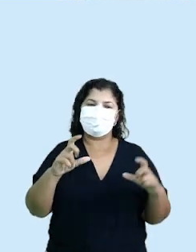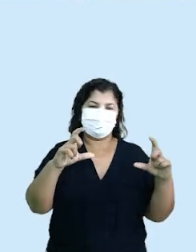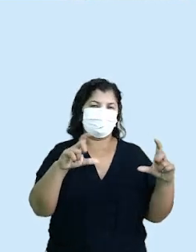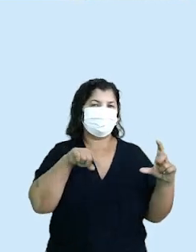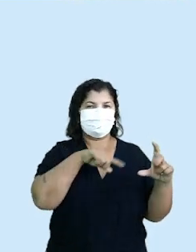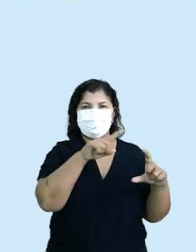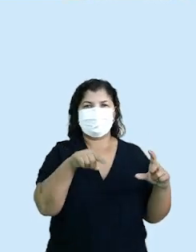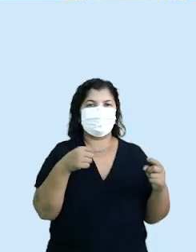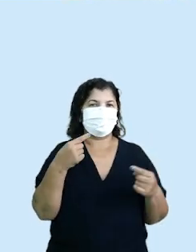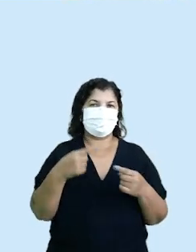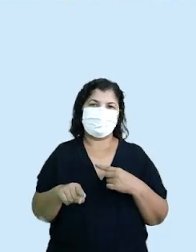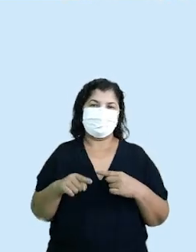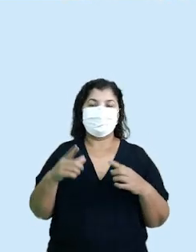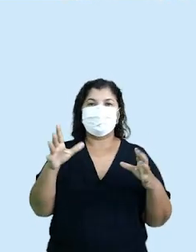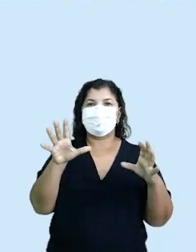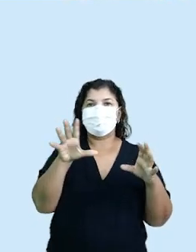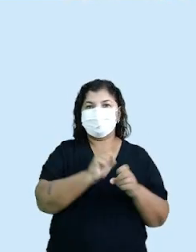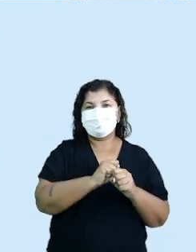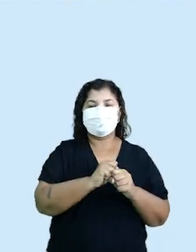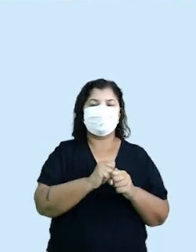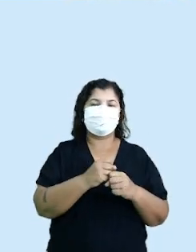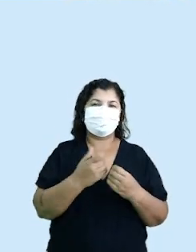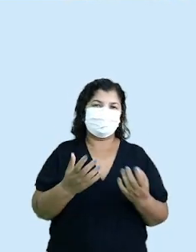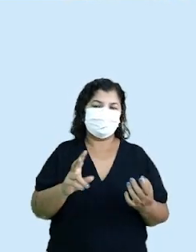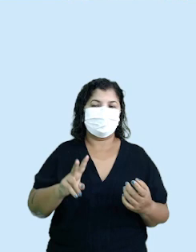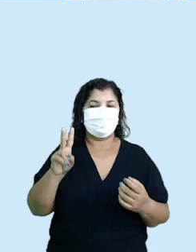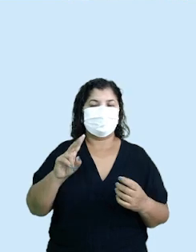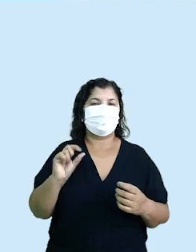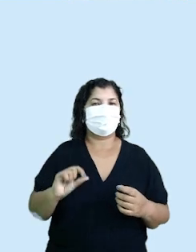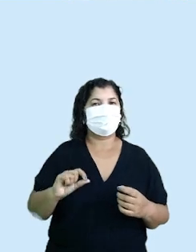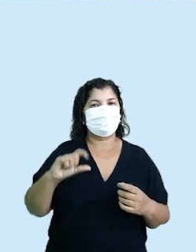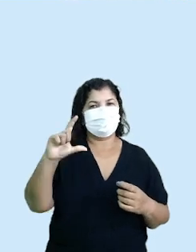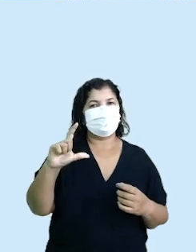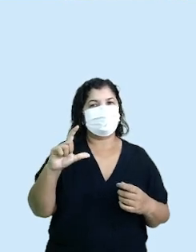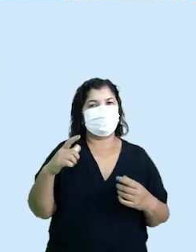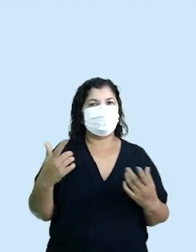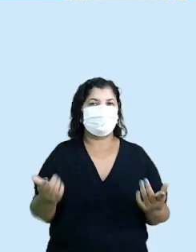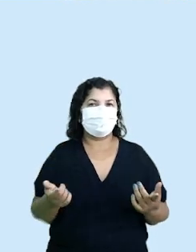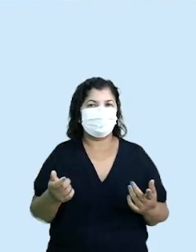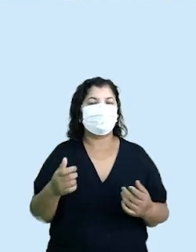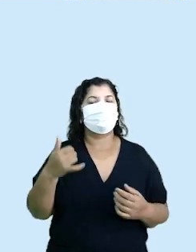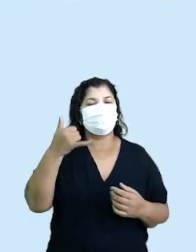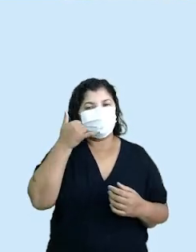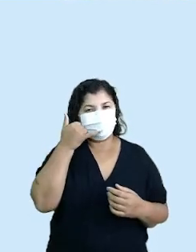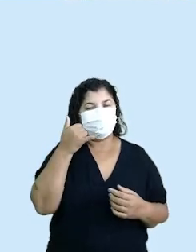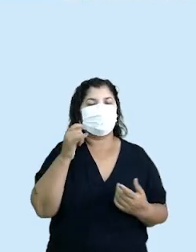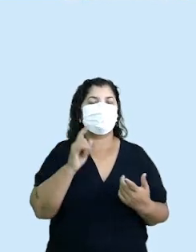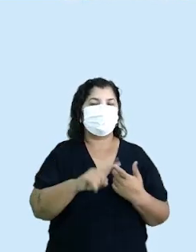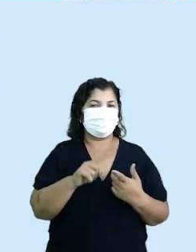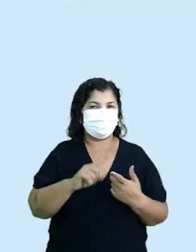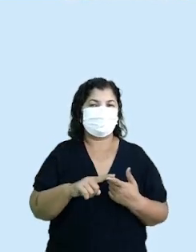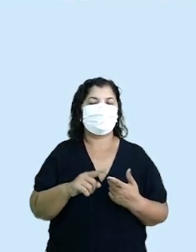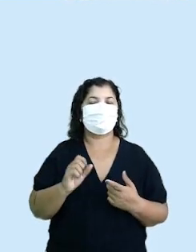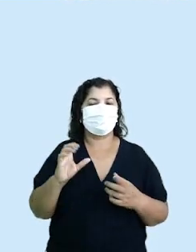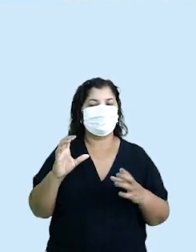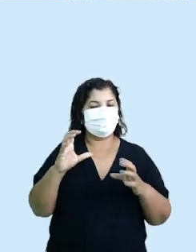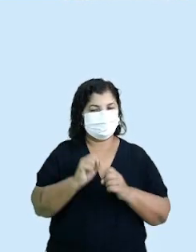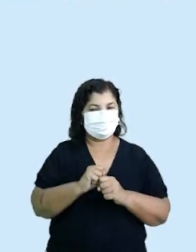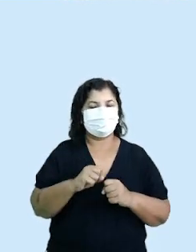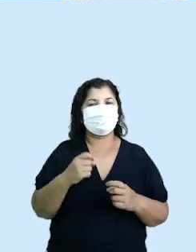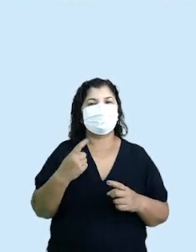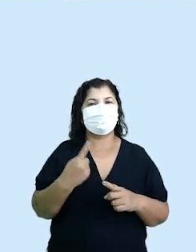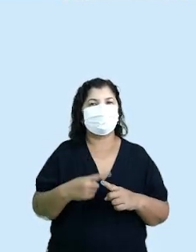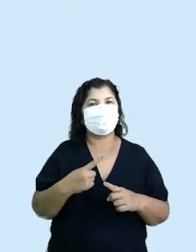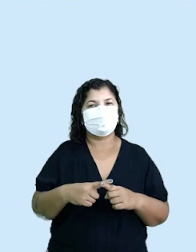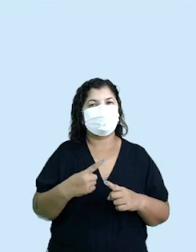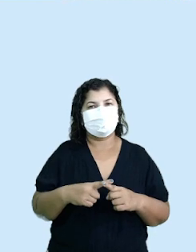aconteceria? Queimaria o relógio, porque a voltagem é superior. Queimaria o nosso celular, porque é superior. Queimaria a nossa